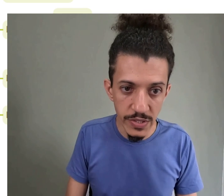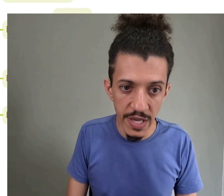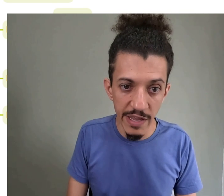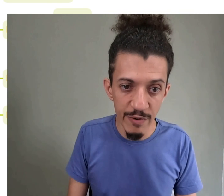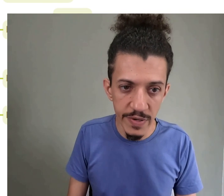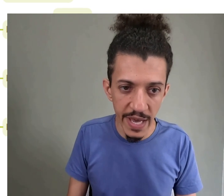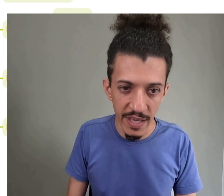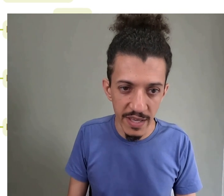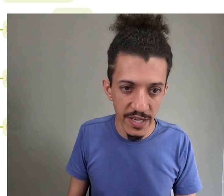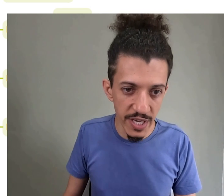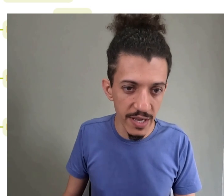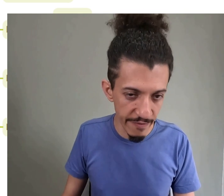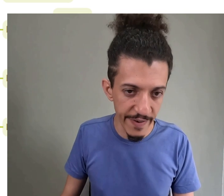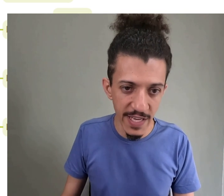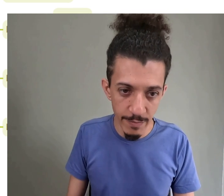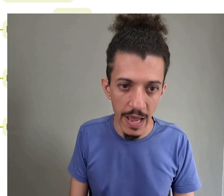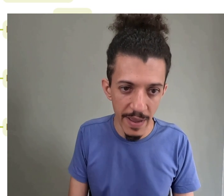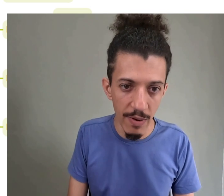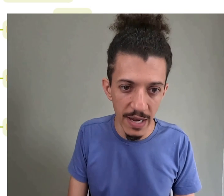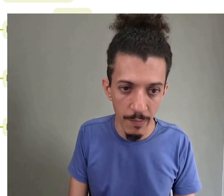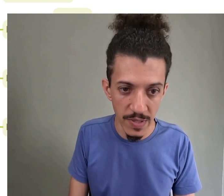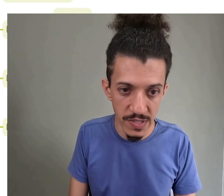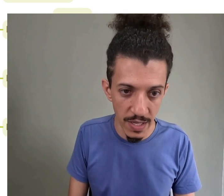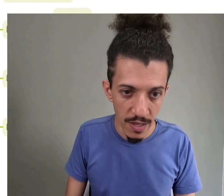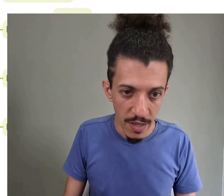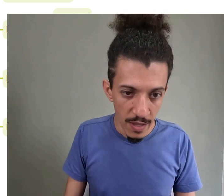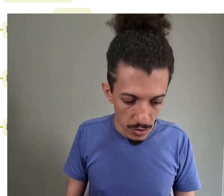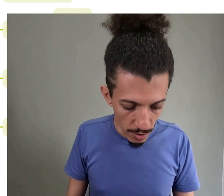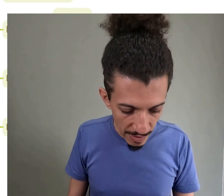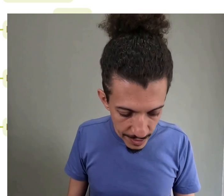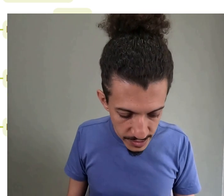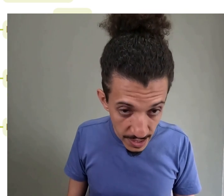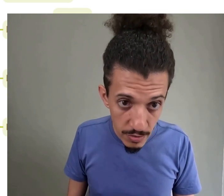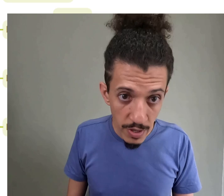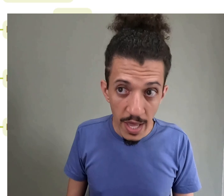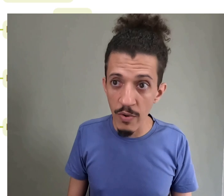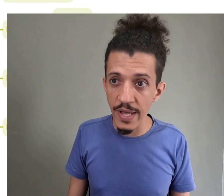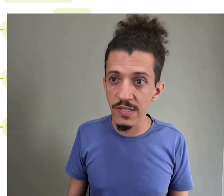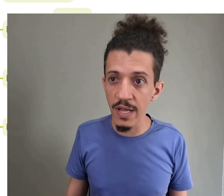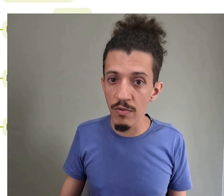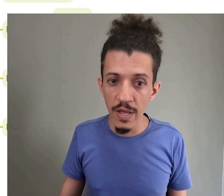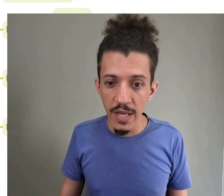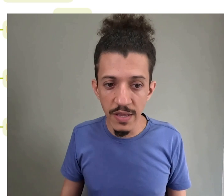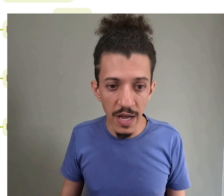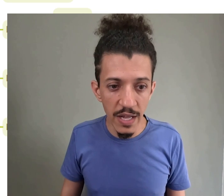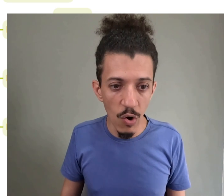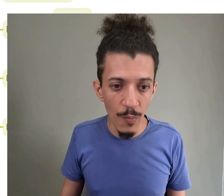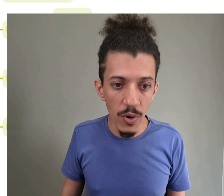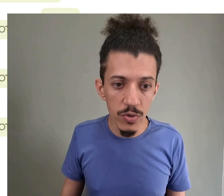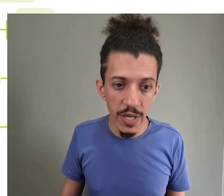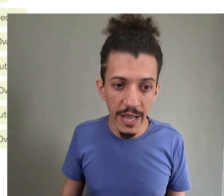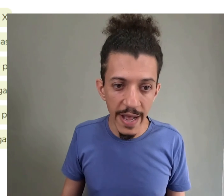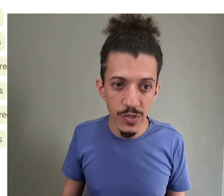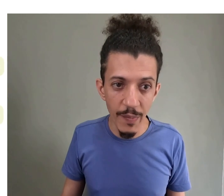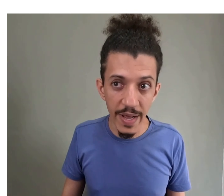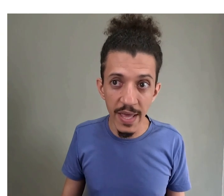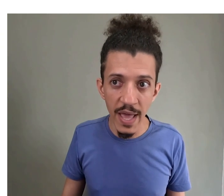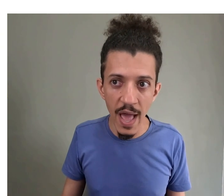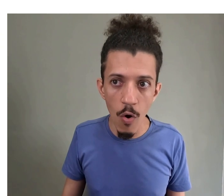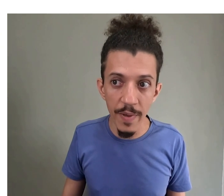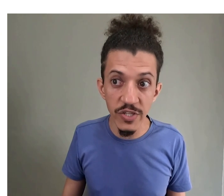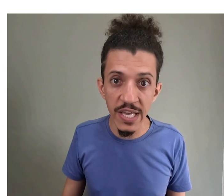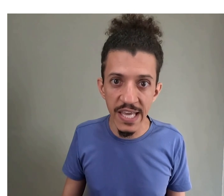Isso significa o quê? Que quem chega na frente bebe água limpa. Sim, estou valorizando, reconhecendo e dando a oportunidade para